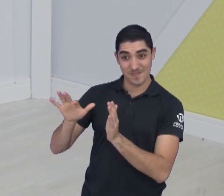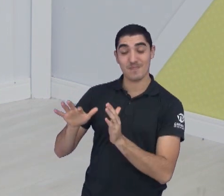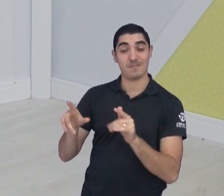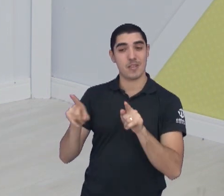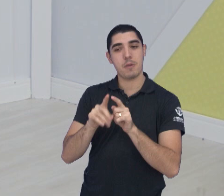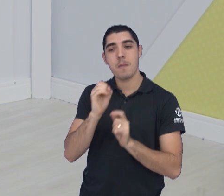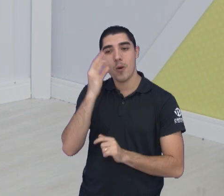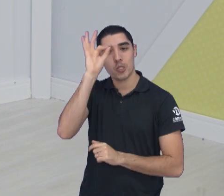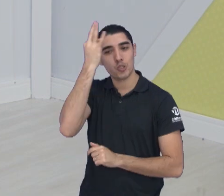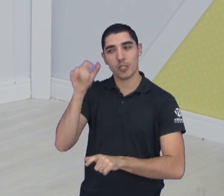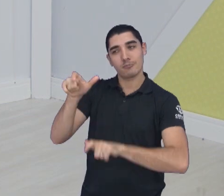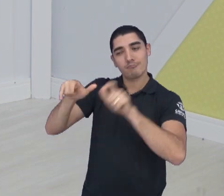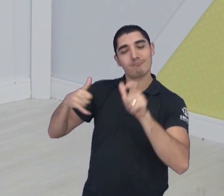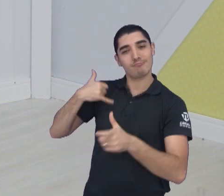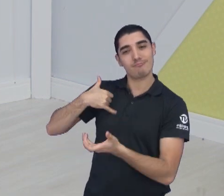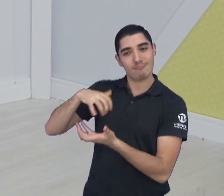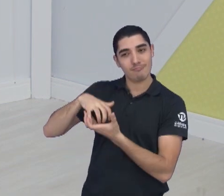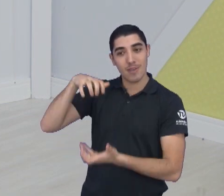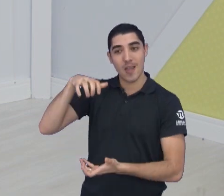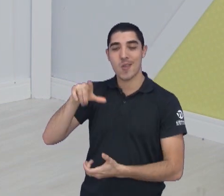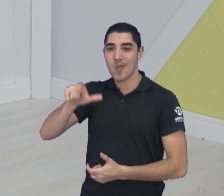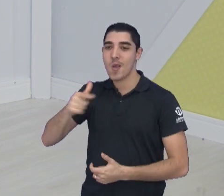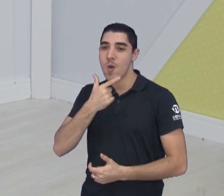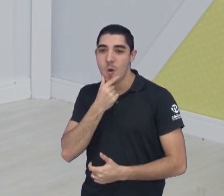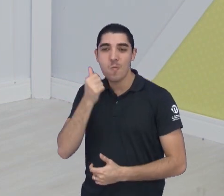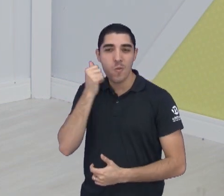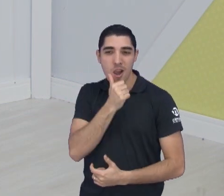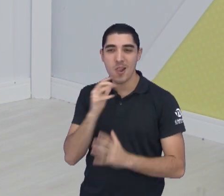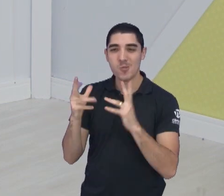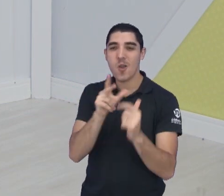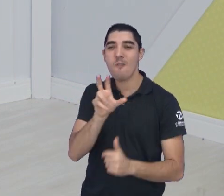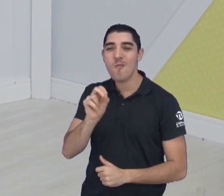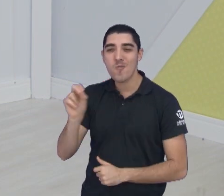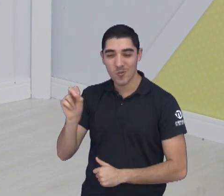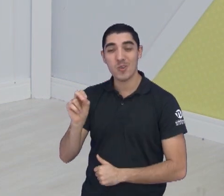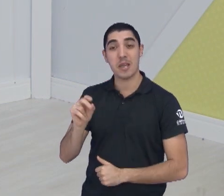Sucesso para os vovôs e para as vovós, representando muito bem o JOME 2024.